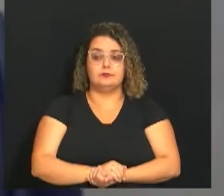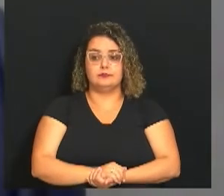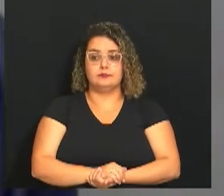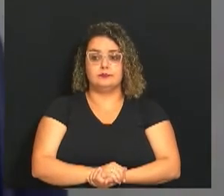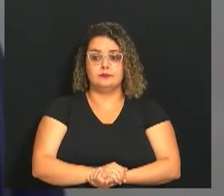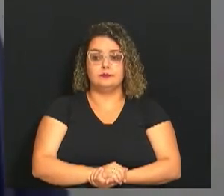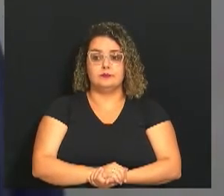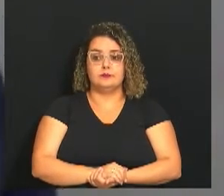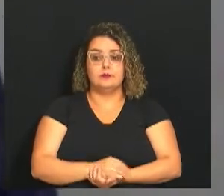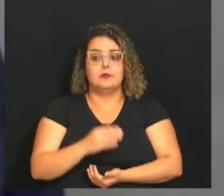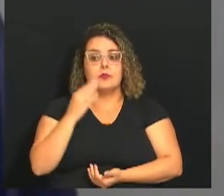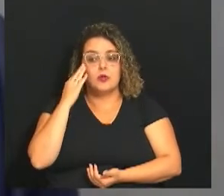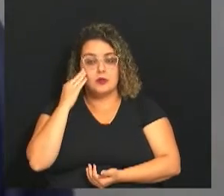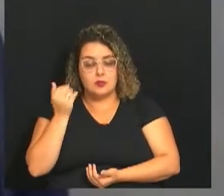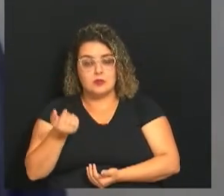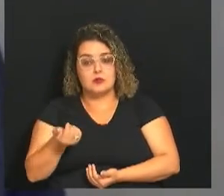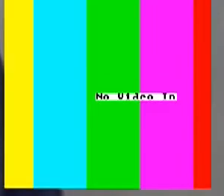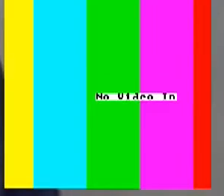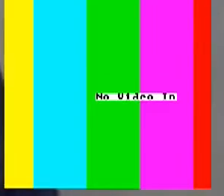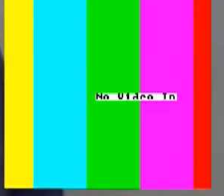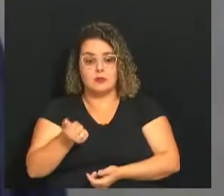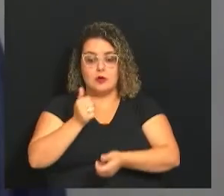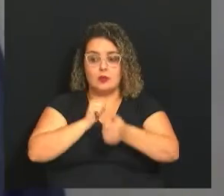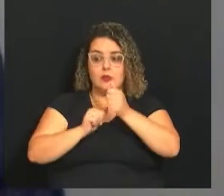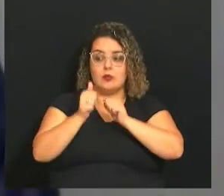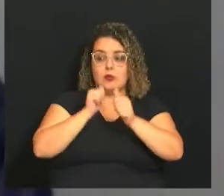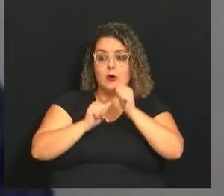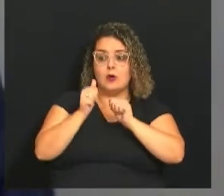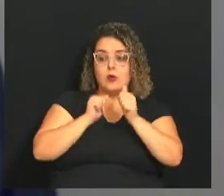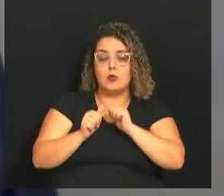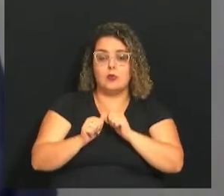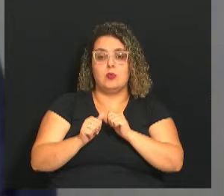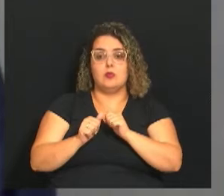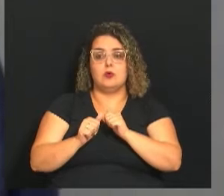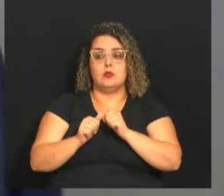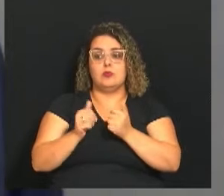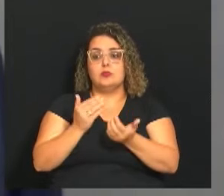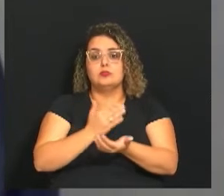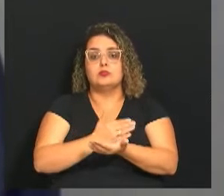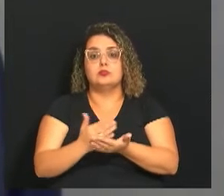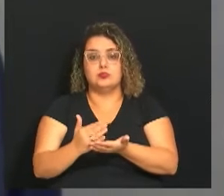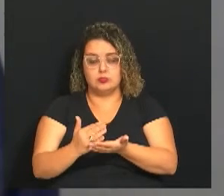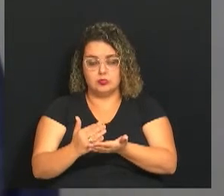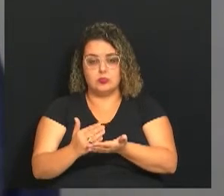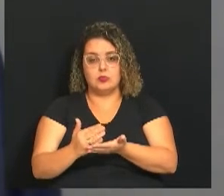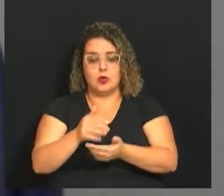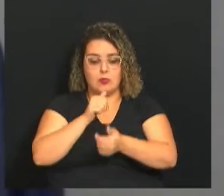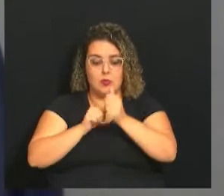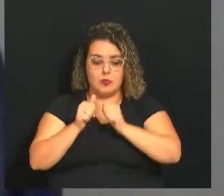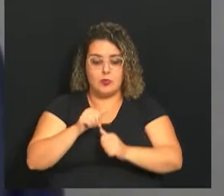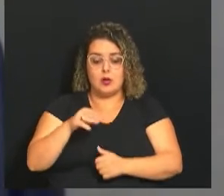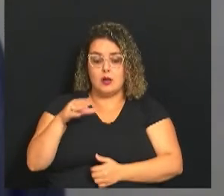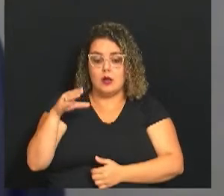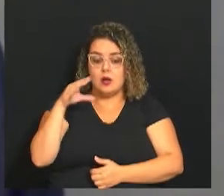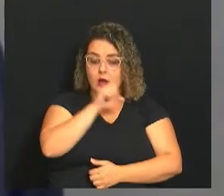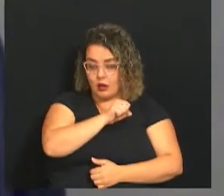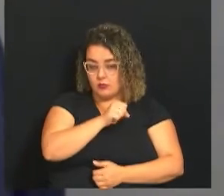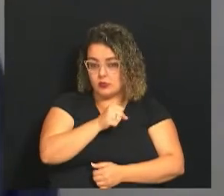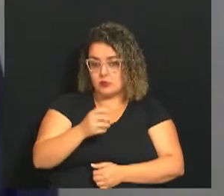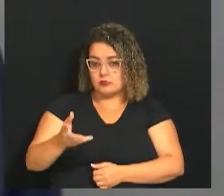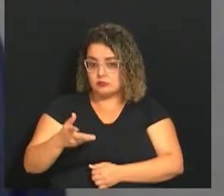identificar o alcoolismo, o início do alcoolismo, do tratamento foi realizado de maneira rápida, ela